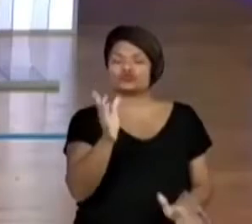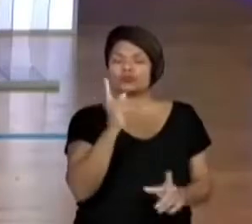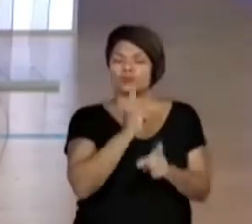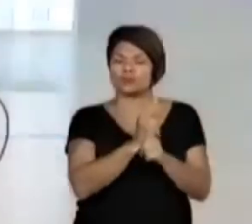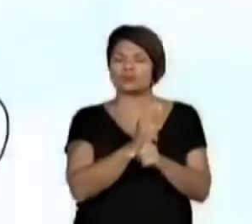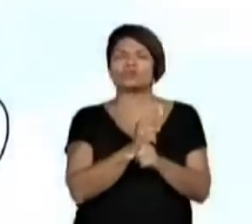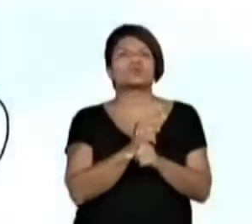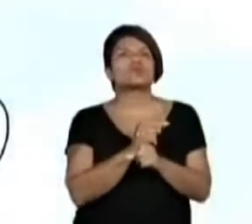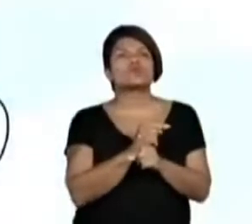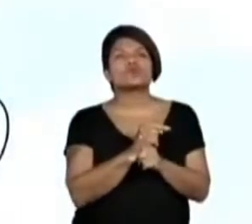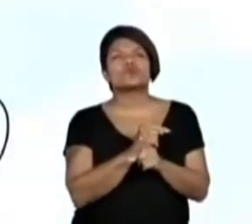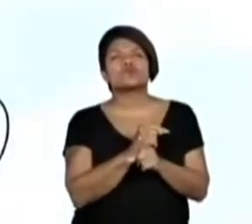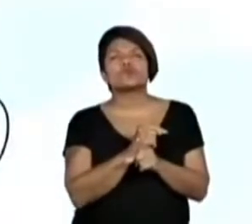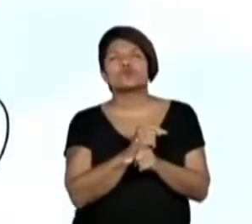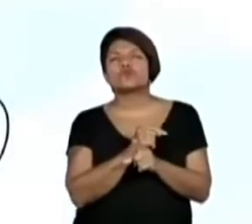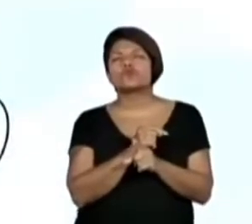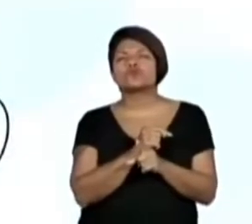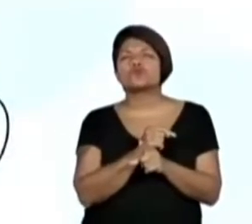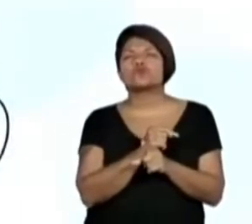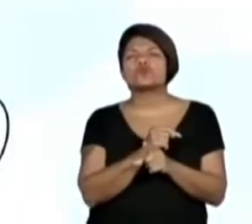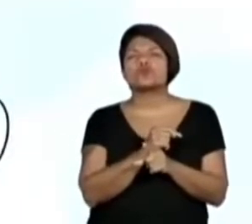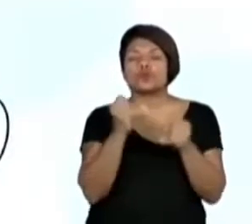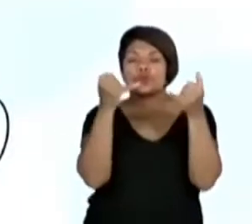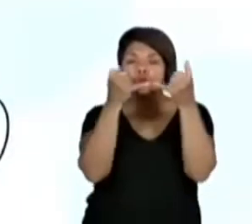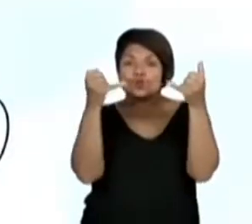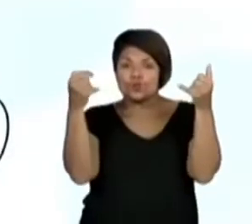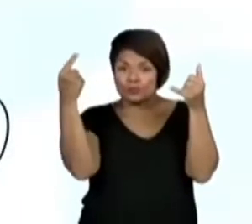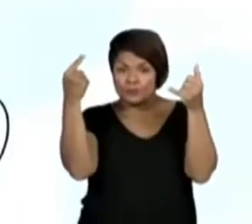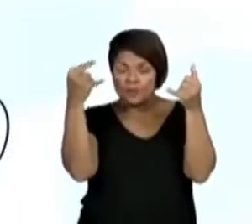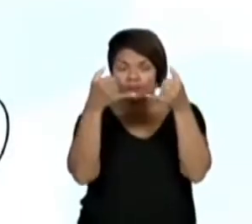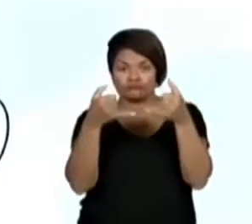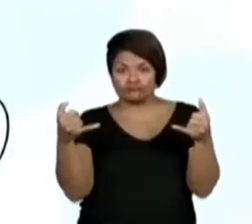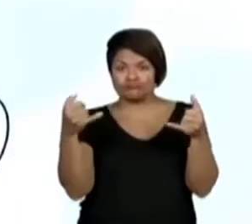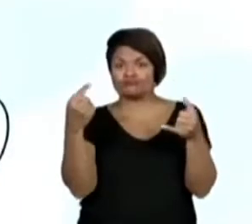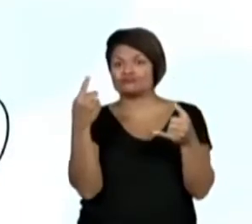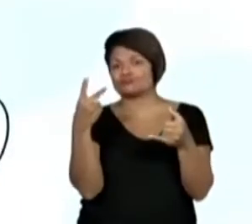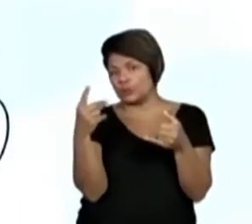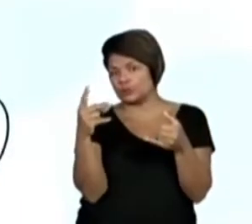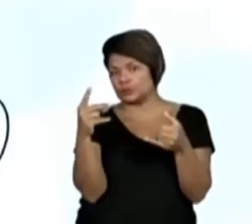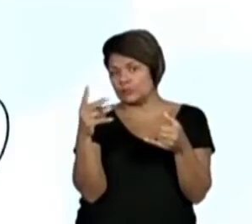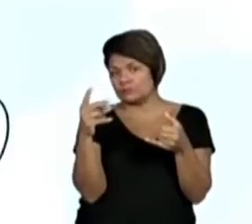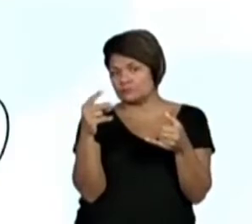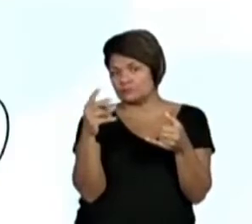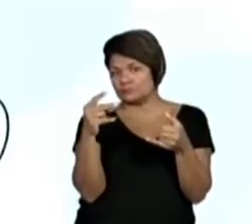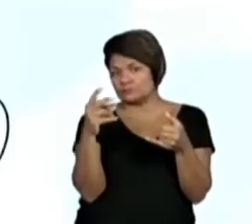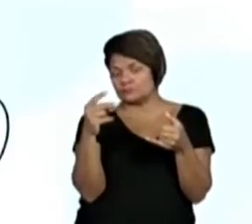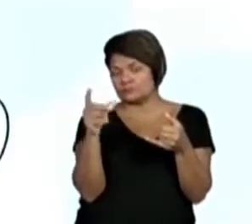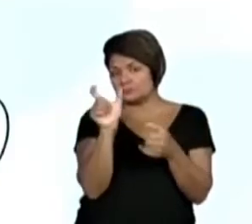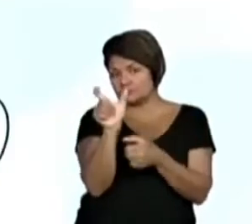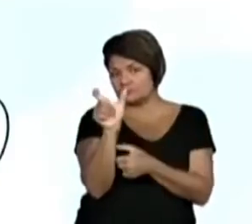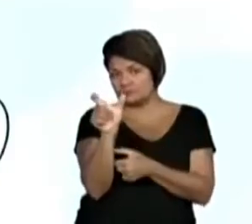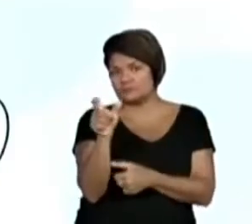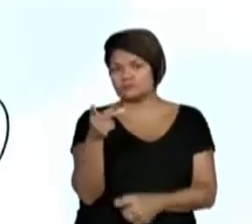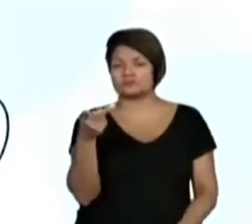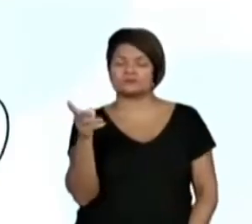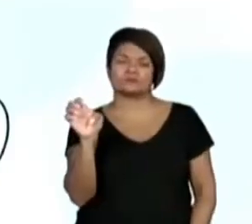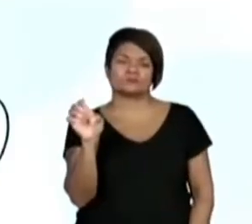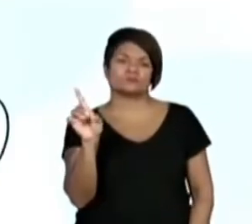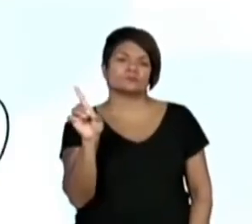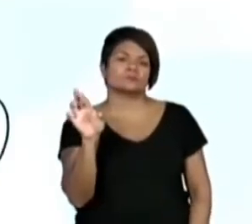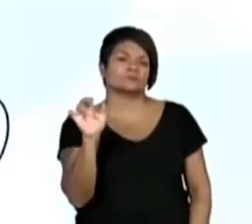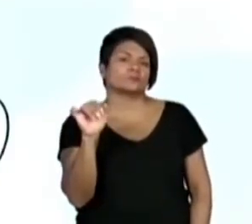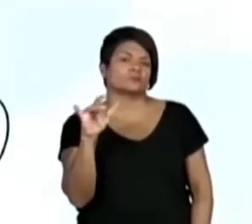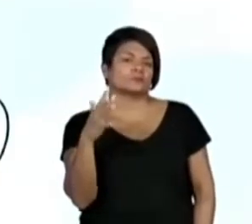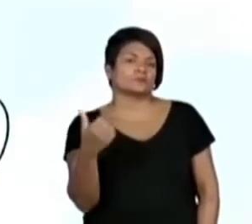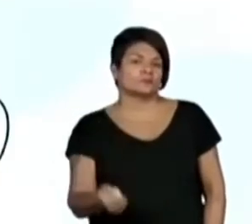segunda linha da segunda parlenda, professora. Ele achou a palavra pedrinha. Então, mas só que a gente quer a frase, né? O